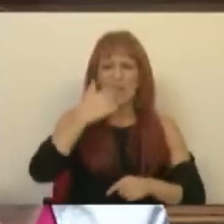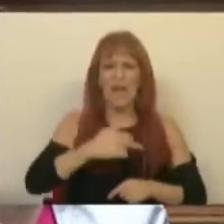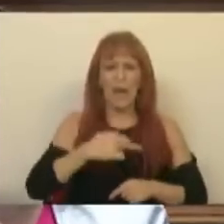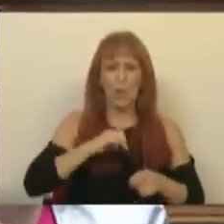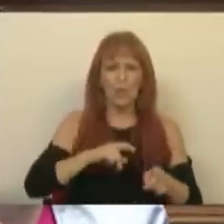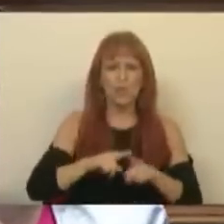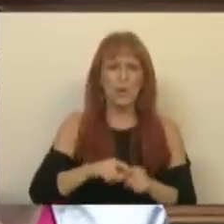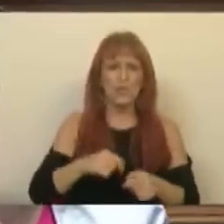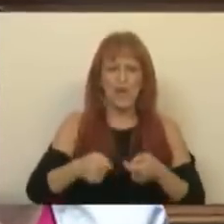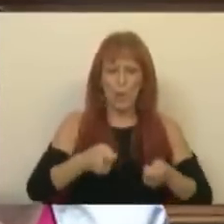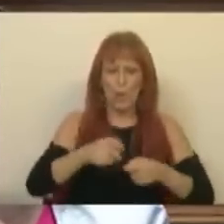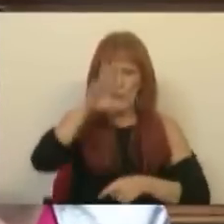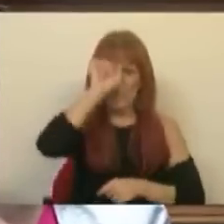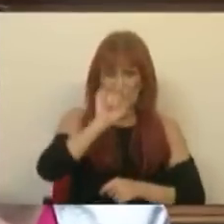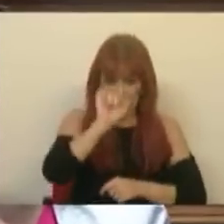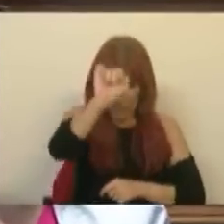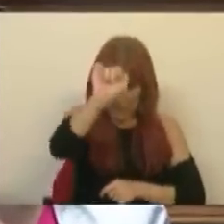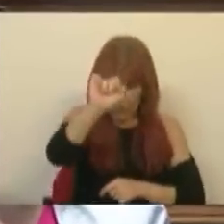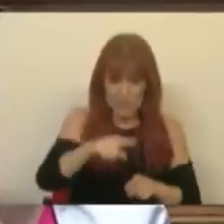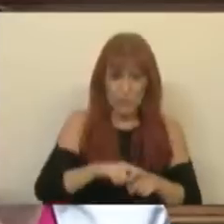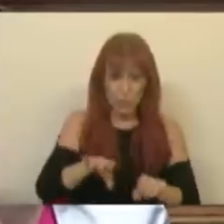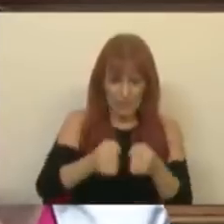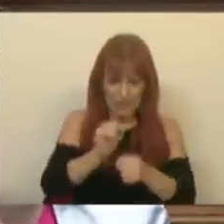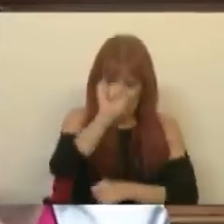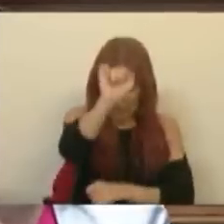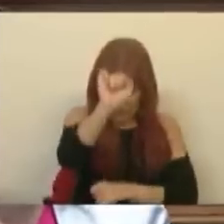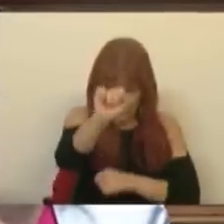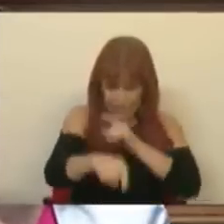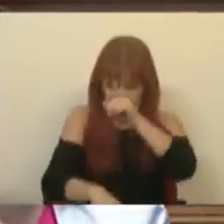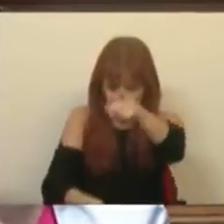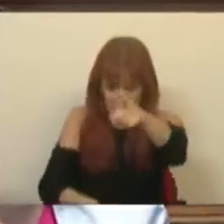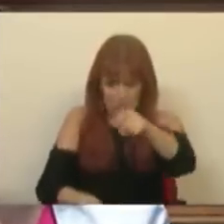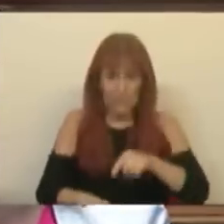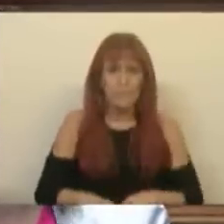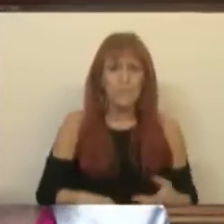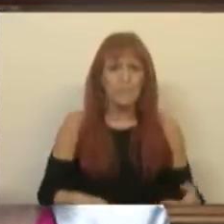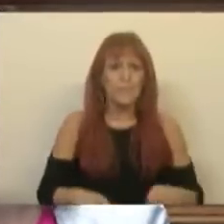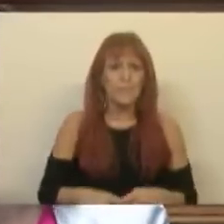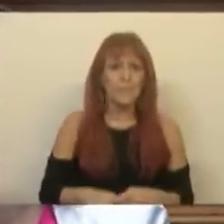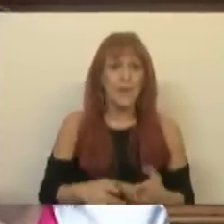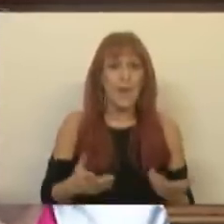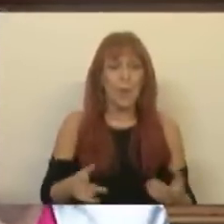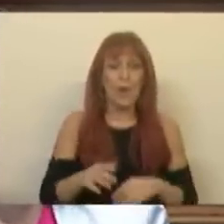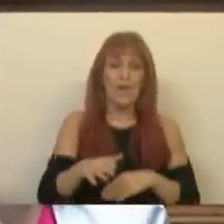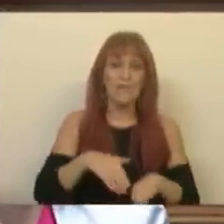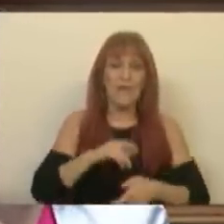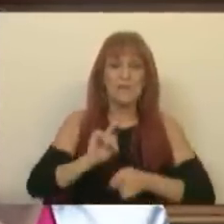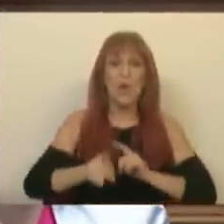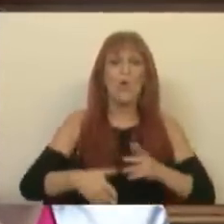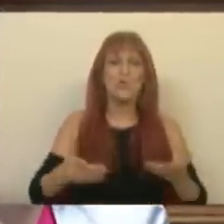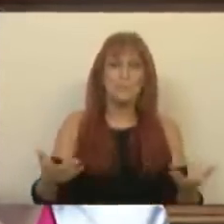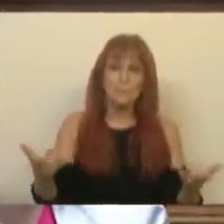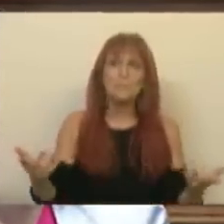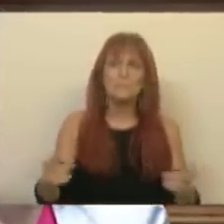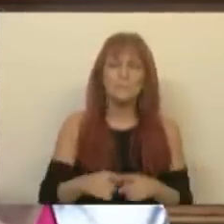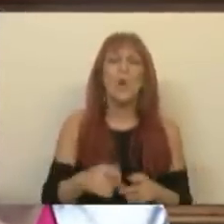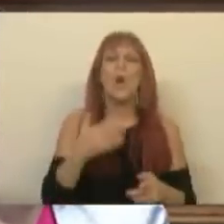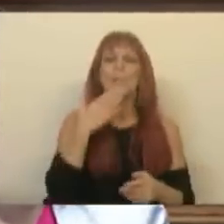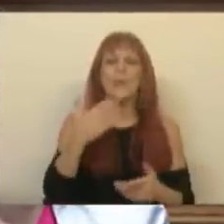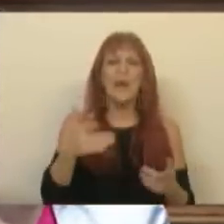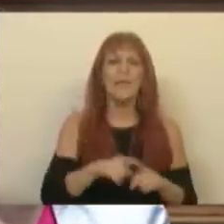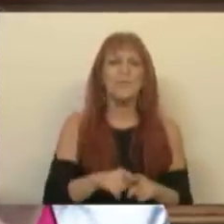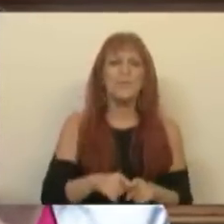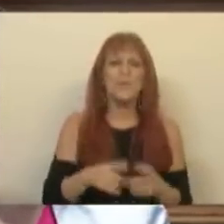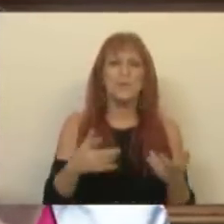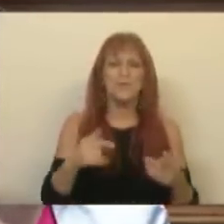erros de de governação de seus do seu partido ah e para fazer aquilo que necessita